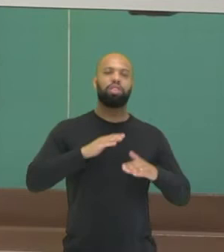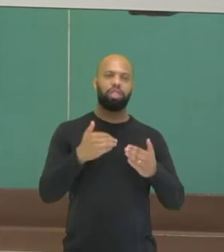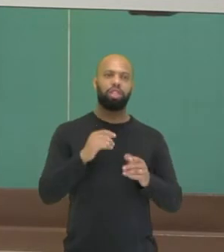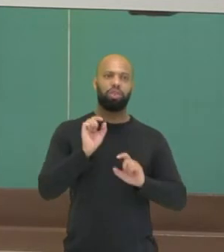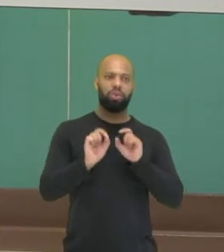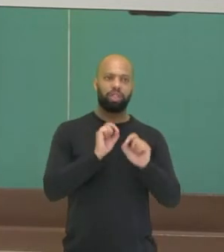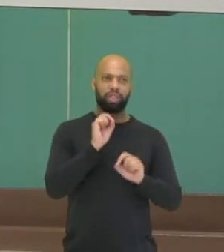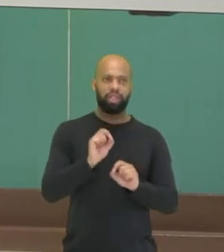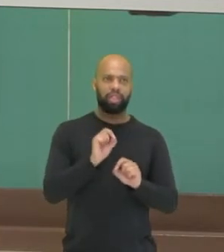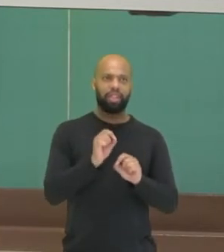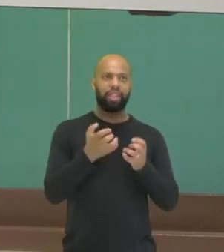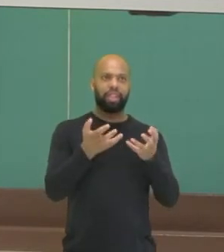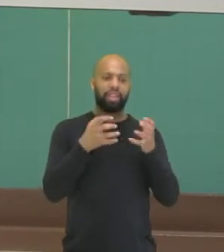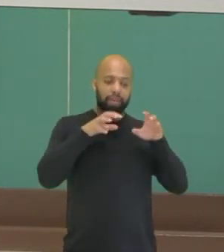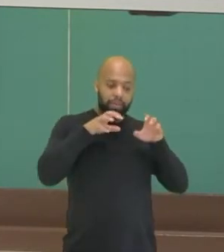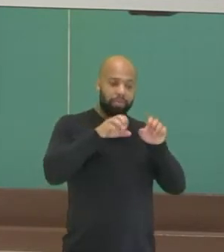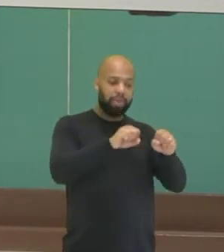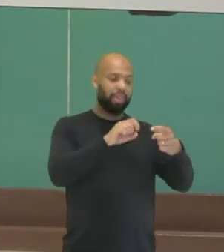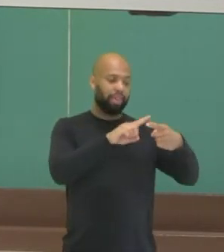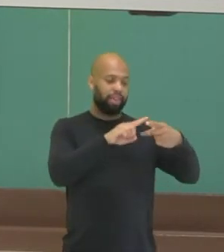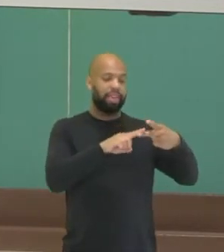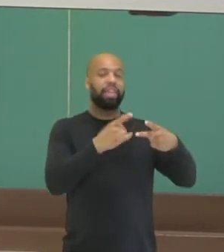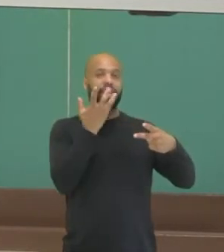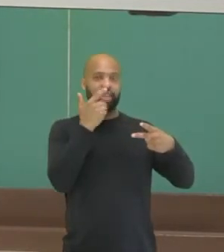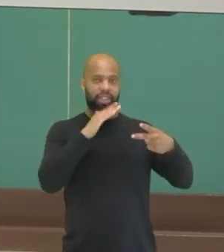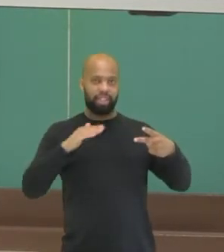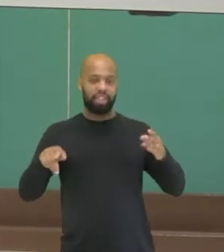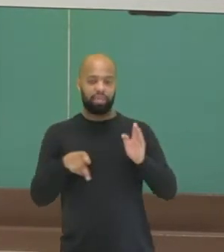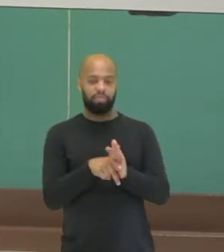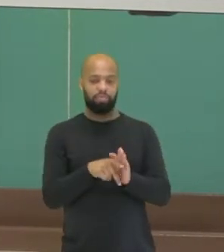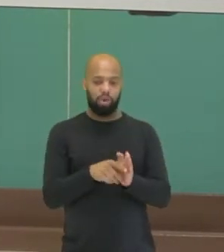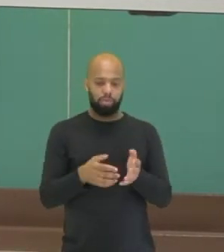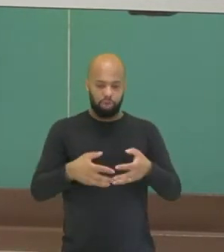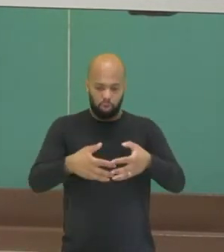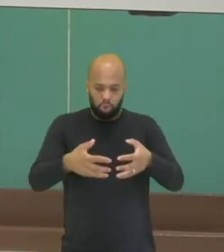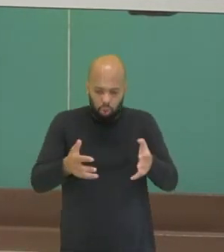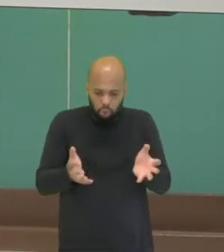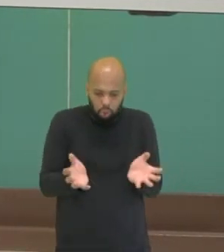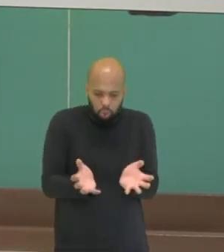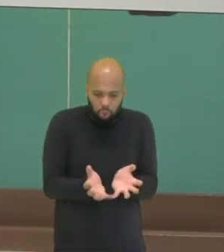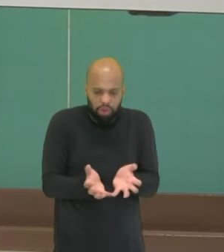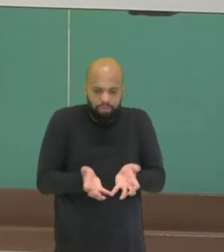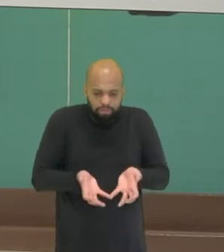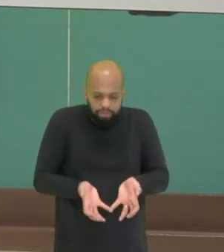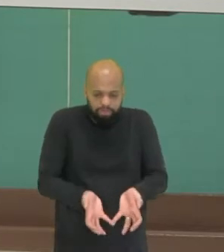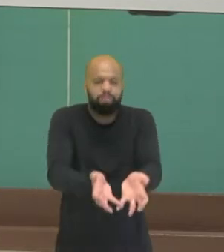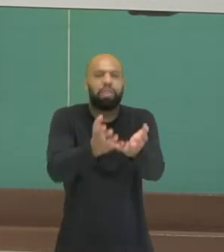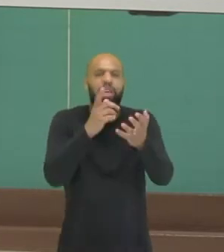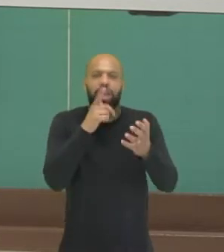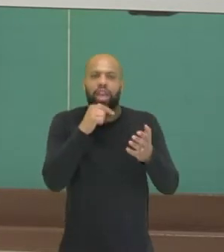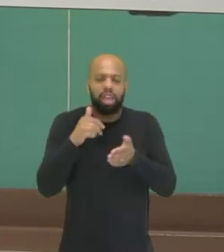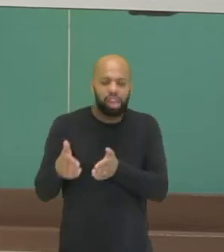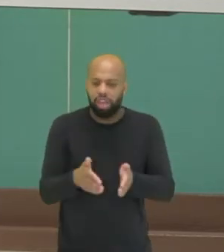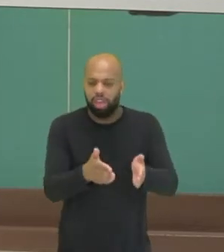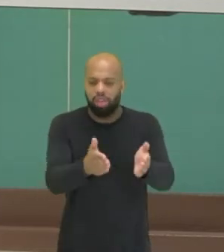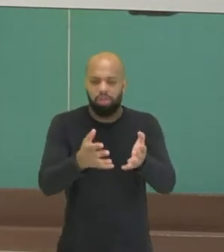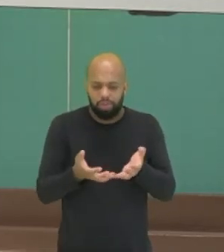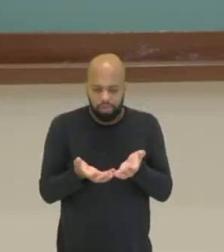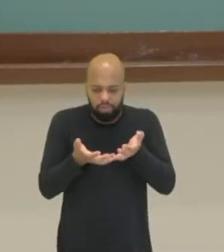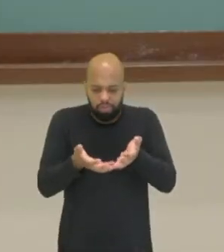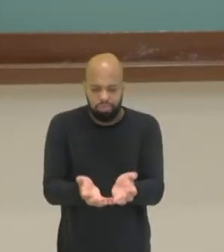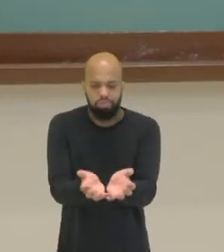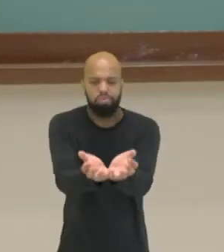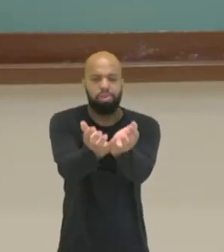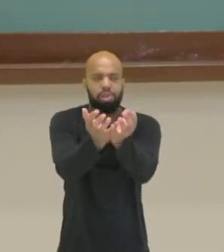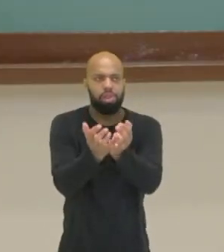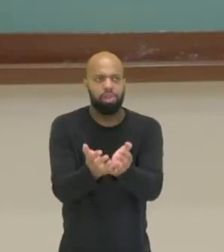herdeiros do trono de Alba Longa. Colocou as crianças num cesto e fez com que o rio ali desse conta do recado, ou seja, né, que